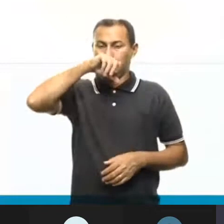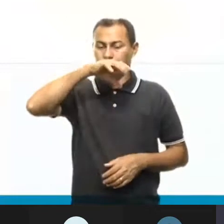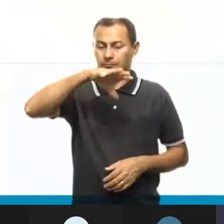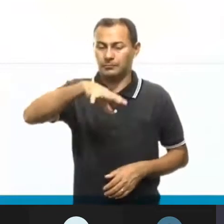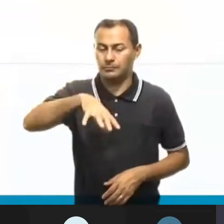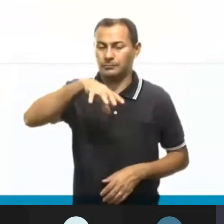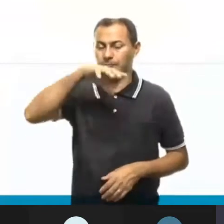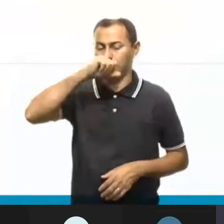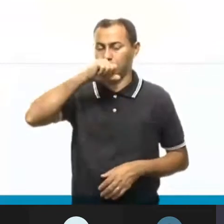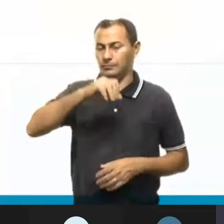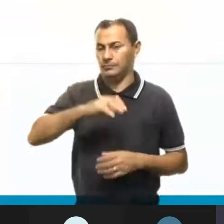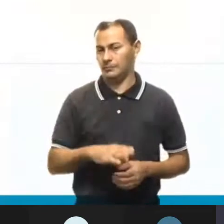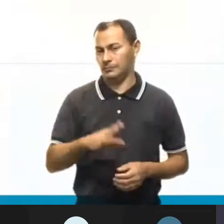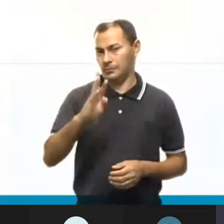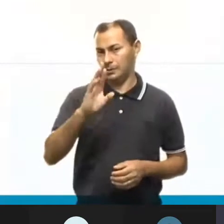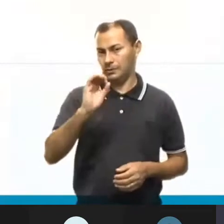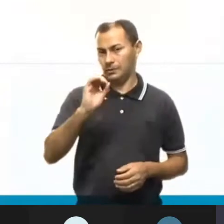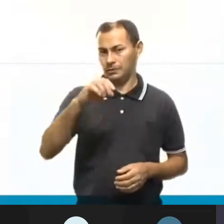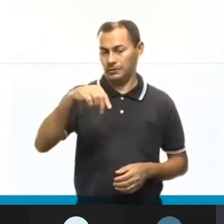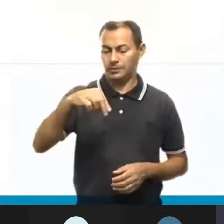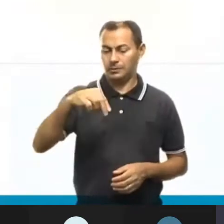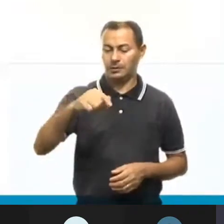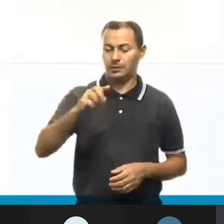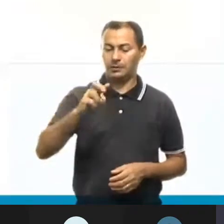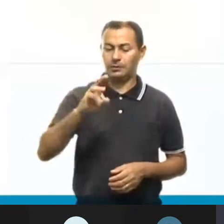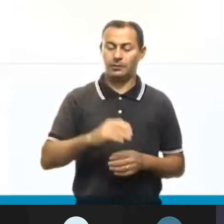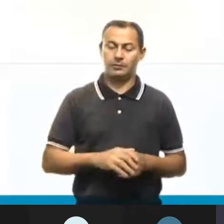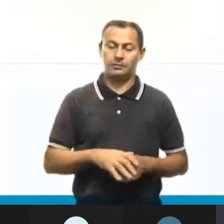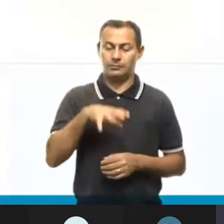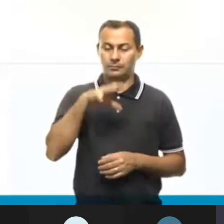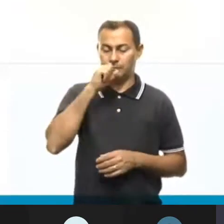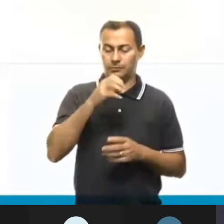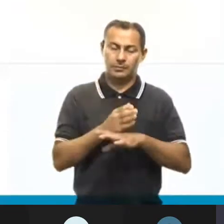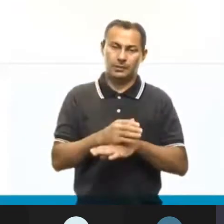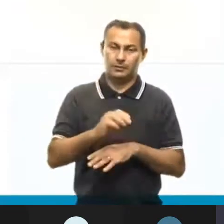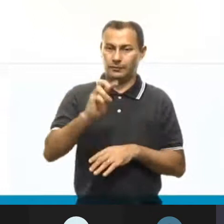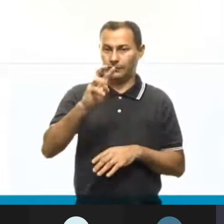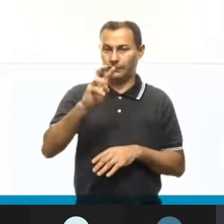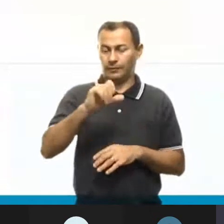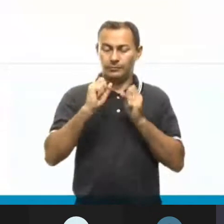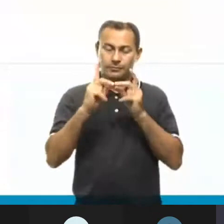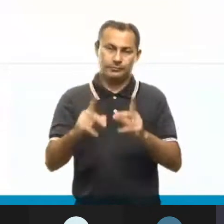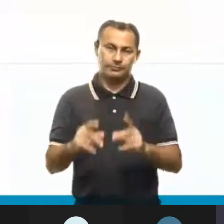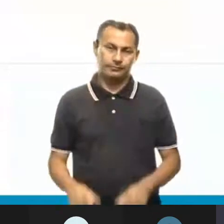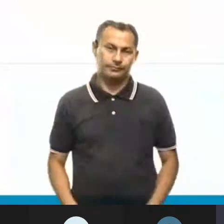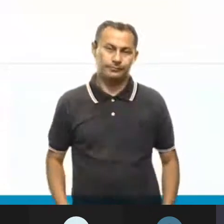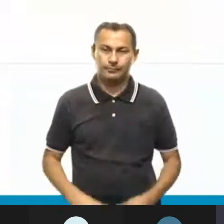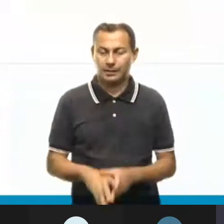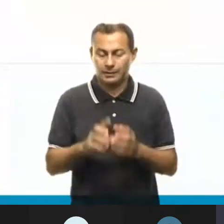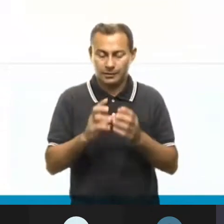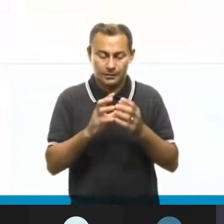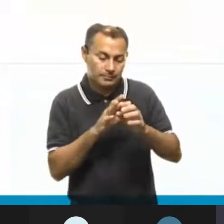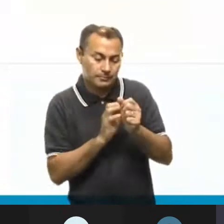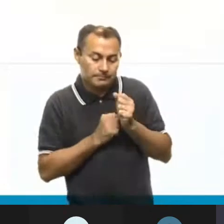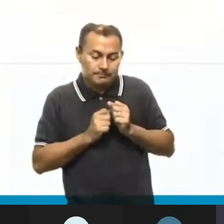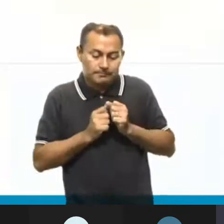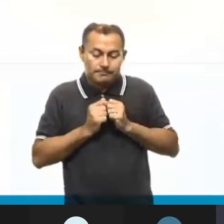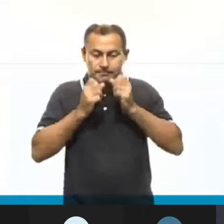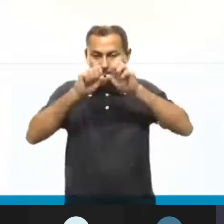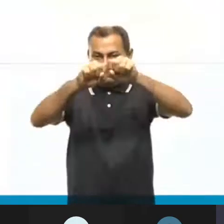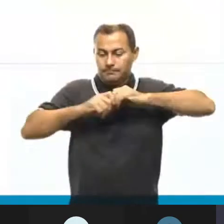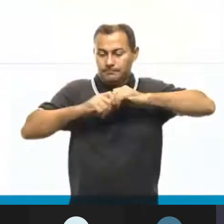respiratórios, tá? E esses bronquíolos respiratórios em alvéolos, ok? Então eles vão se ramificando